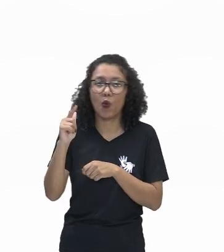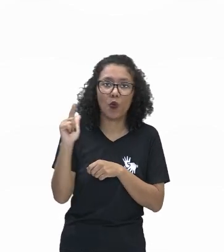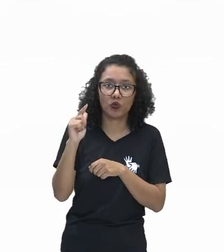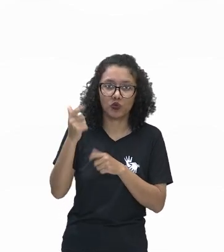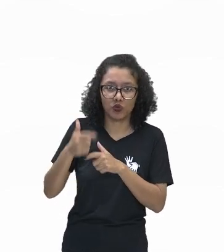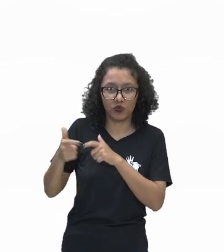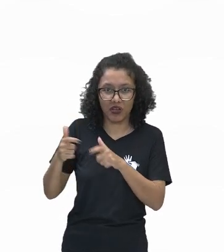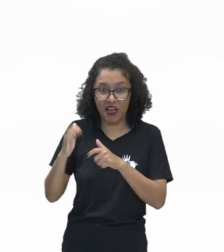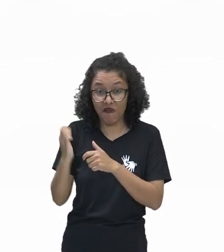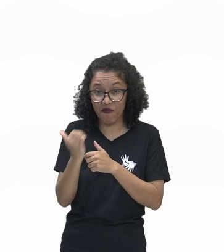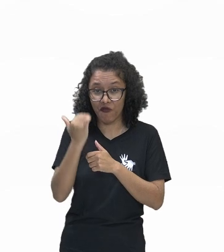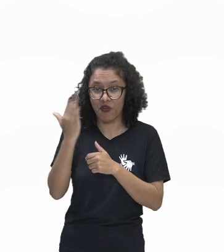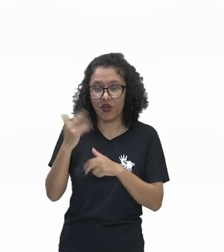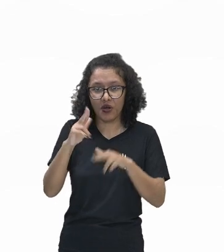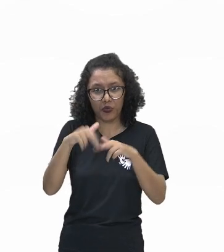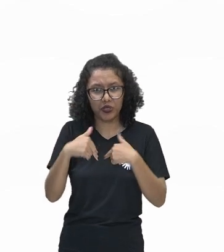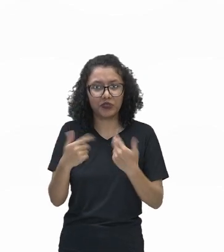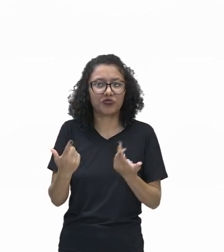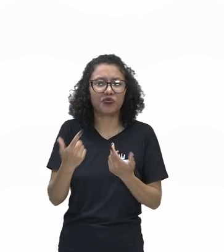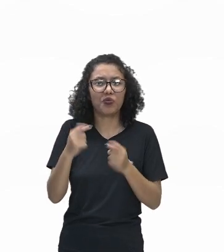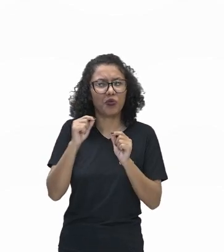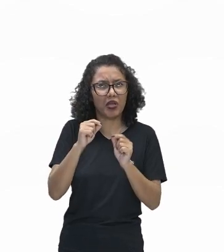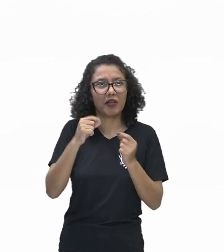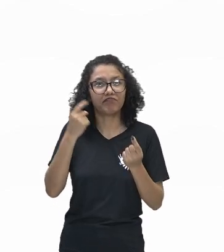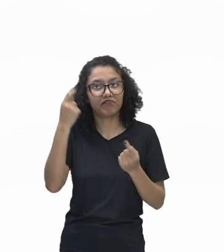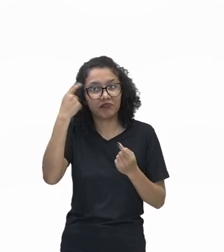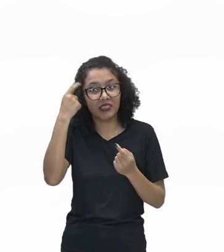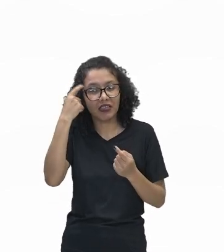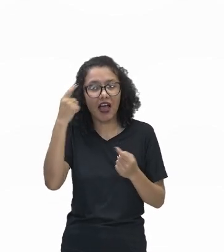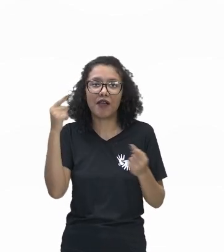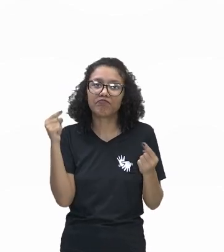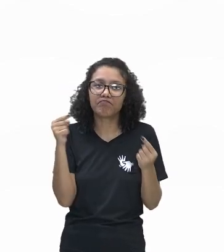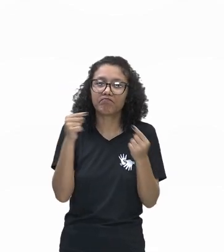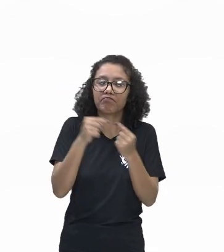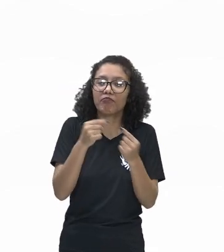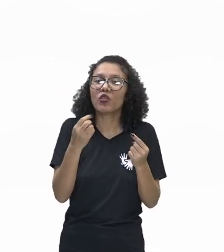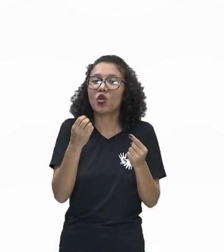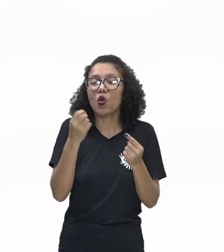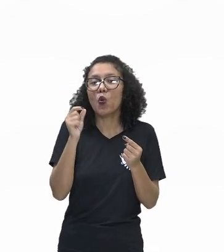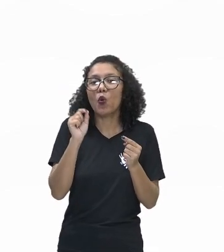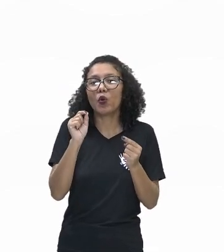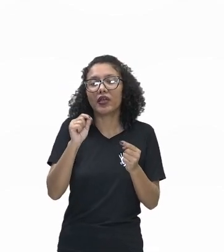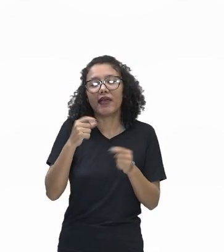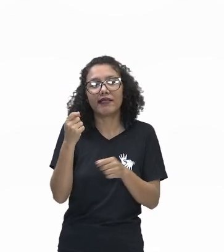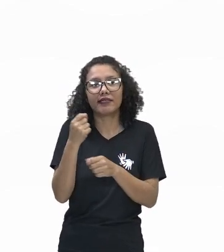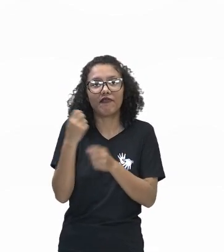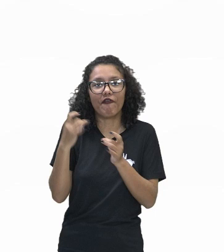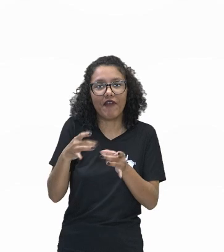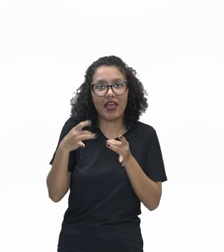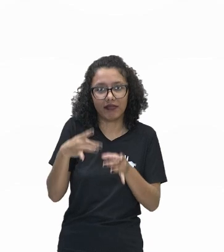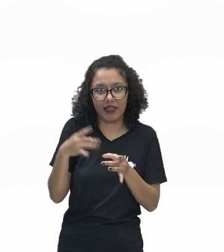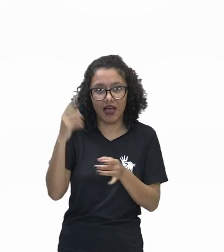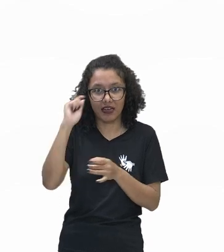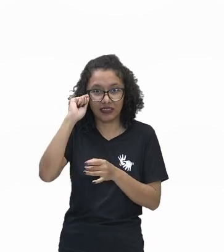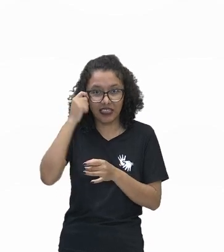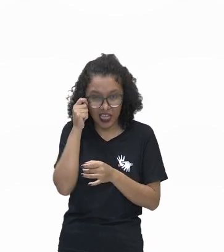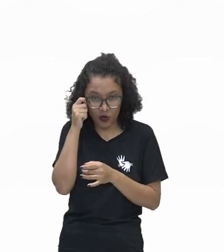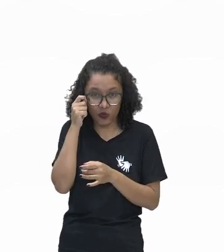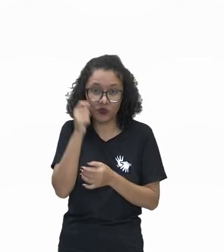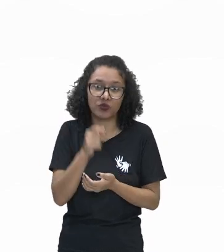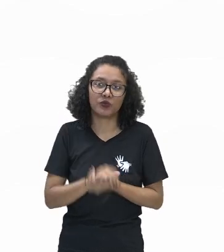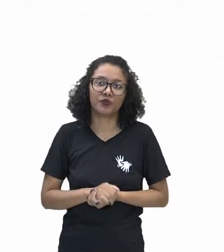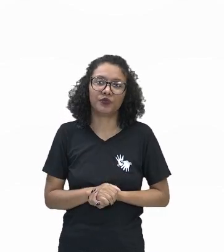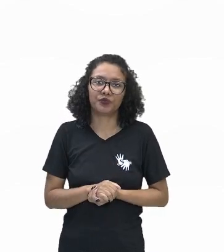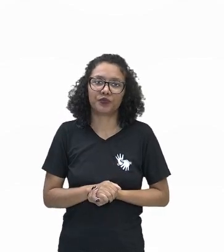de africanos se tornou viável e lucrativo. Então, desde o século XV, os portugueses